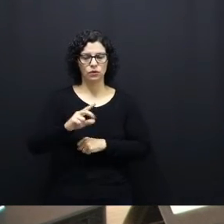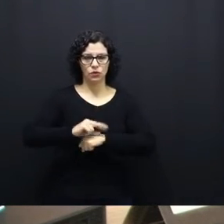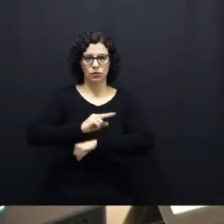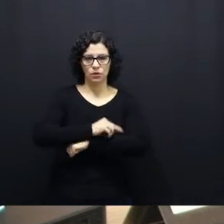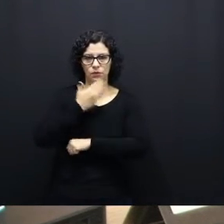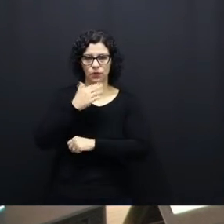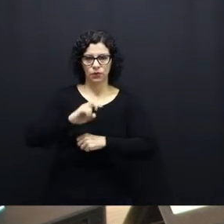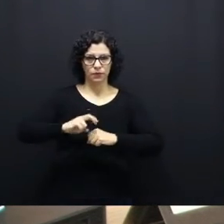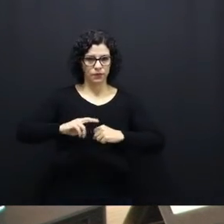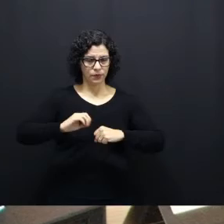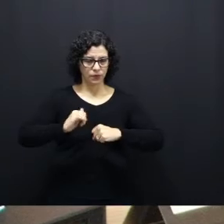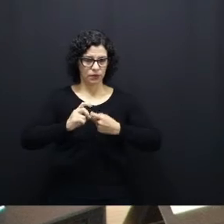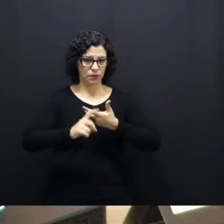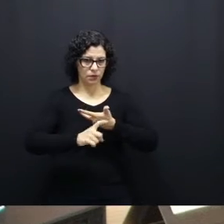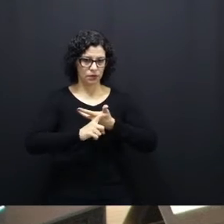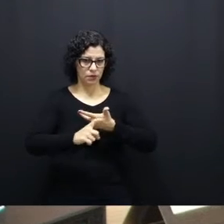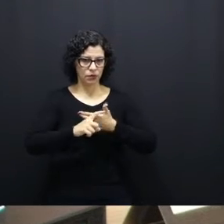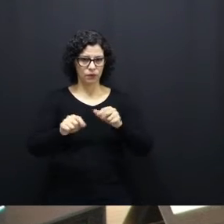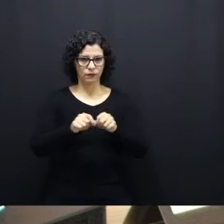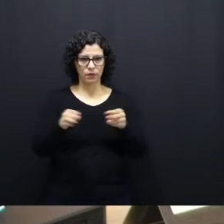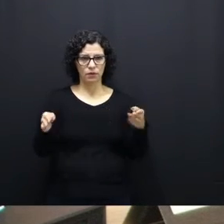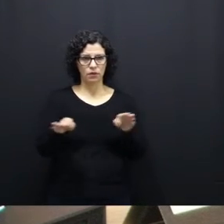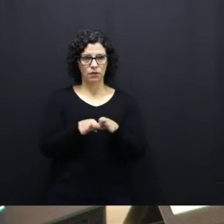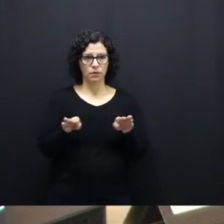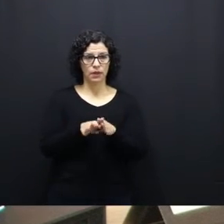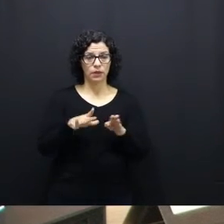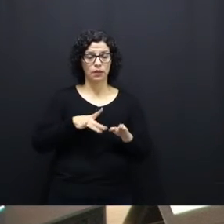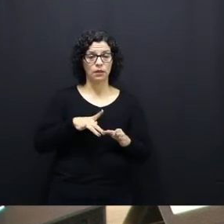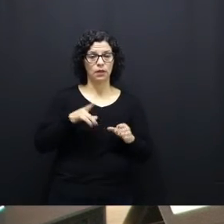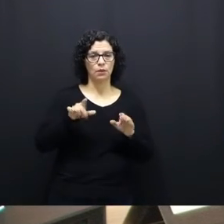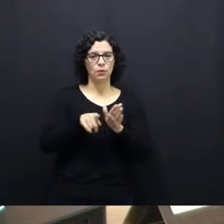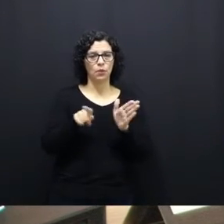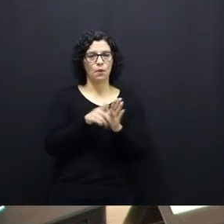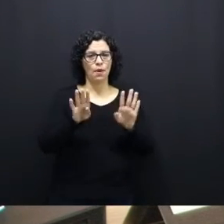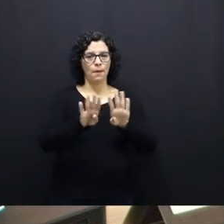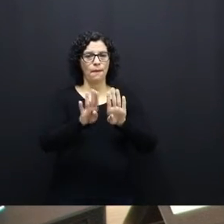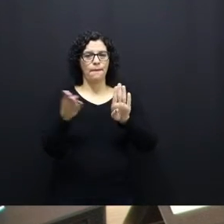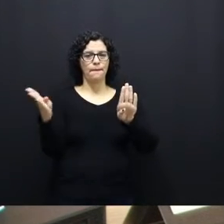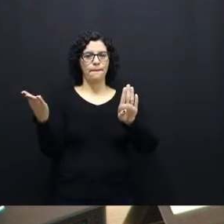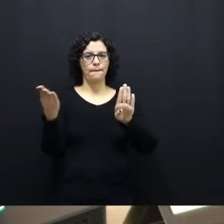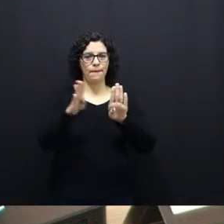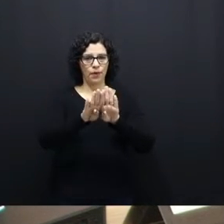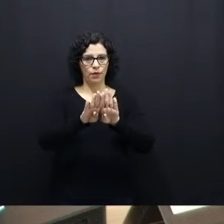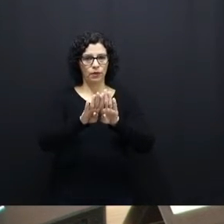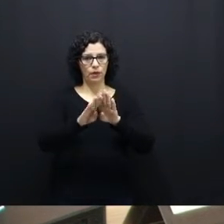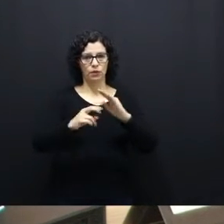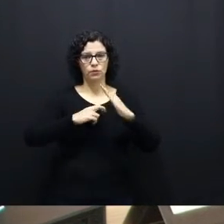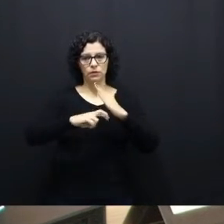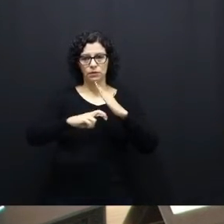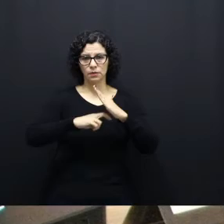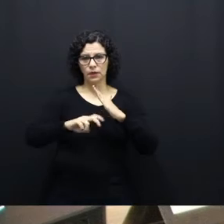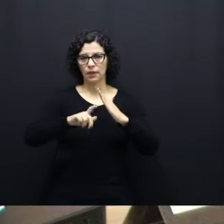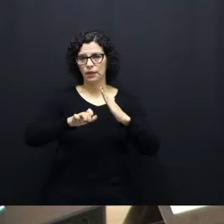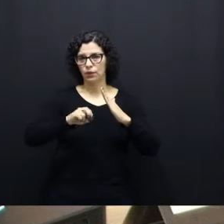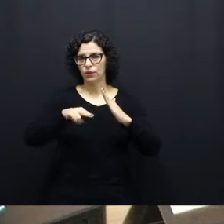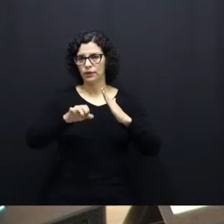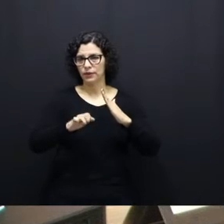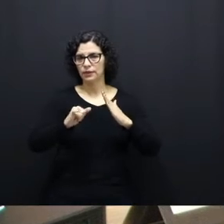grila Poder Executivo e seja realizada a substituição de todo o portão da entrada do cemei Leone o negro